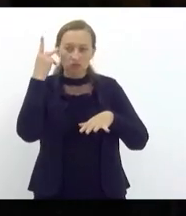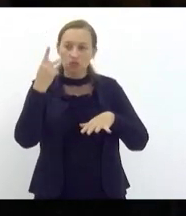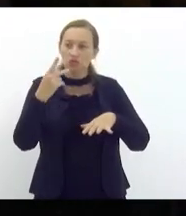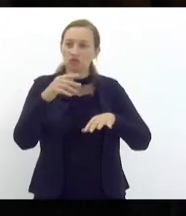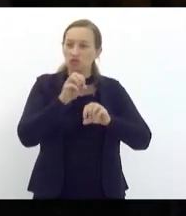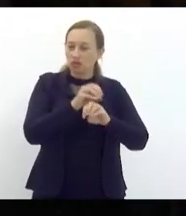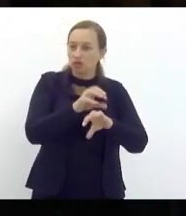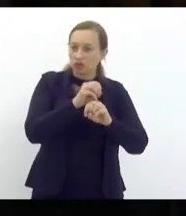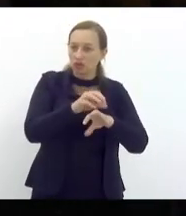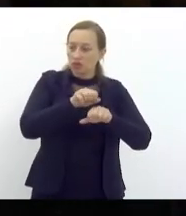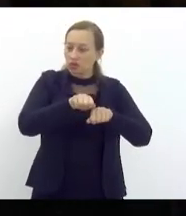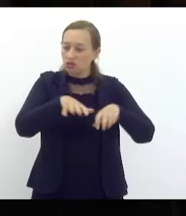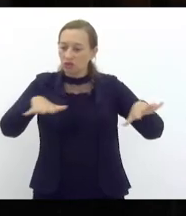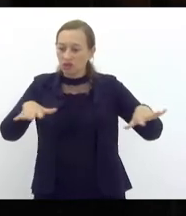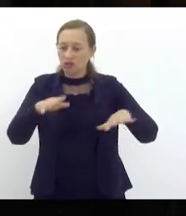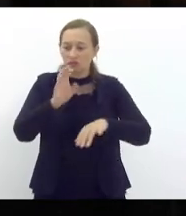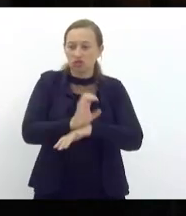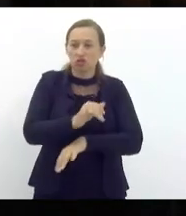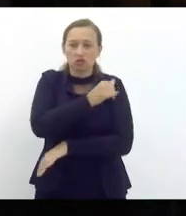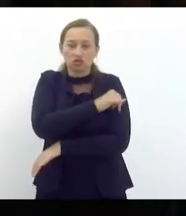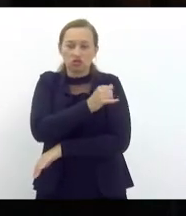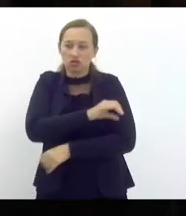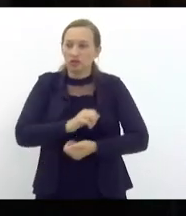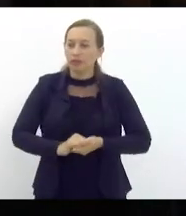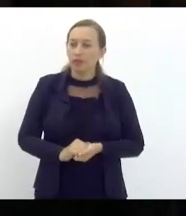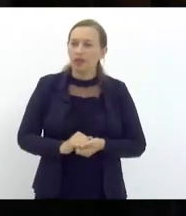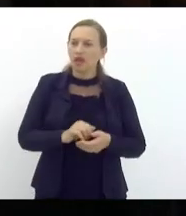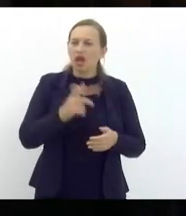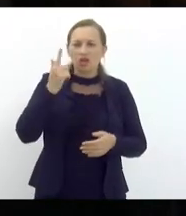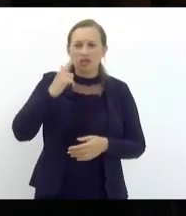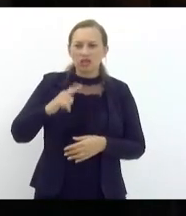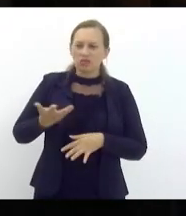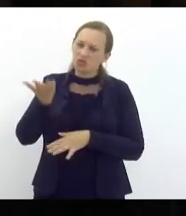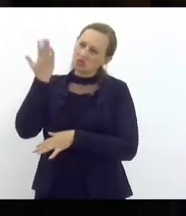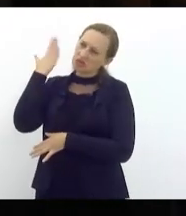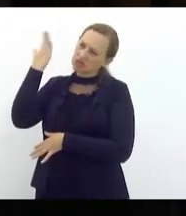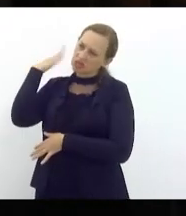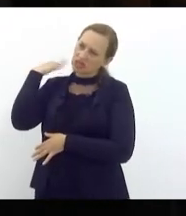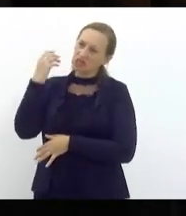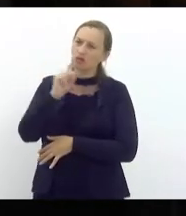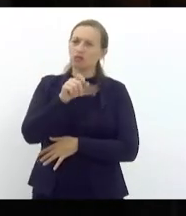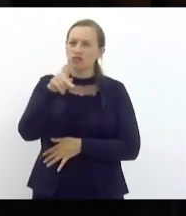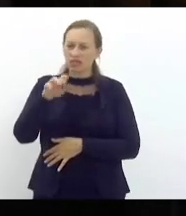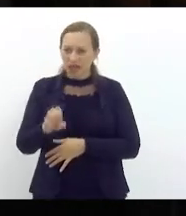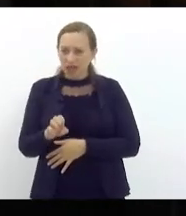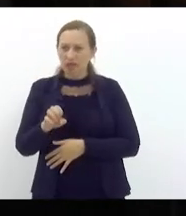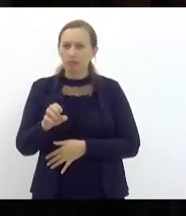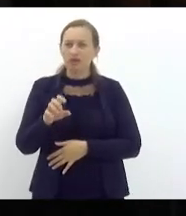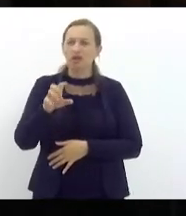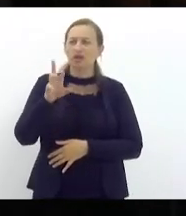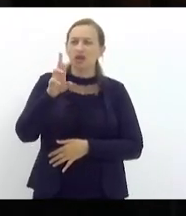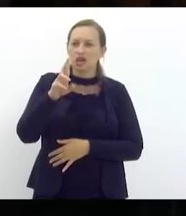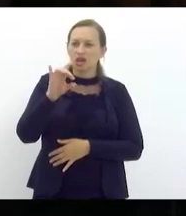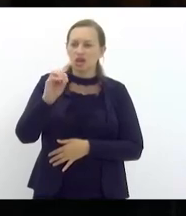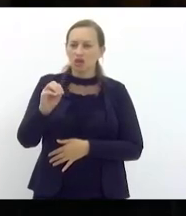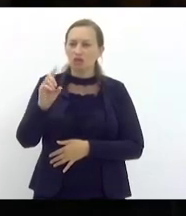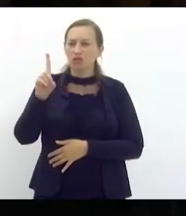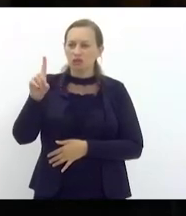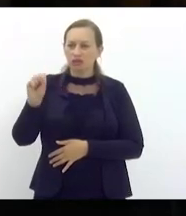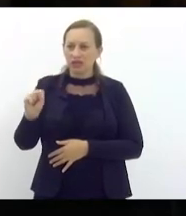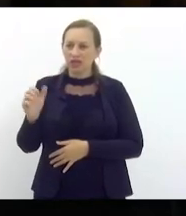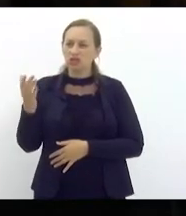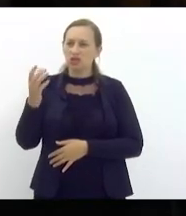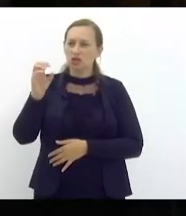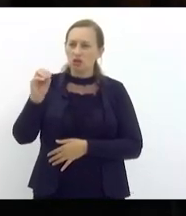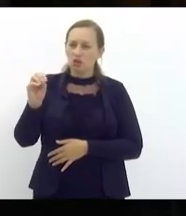por todo o estado do Rio de Janeiro algumas semanas atrás o CEP Rio das Ostras Casimiro de Abreu tava lá e